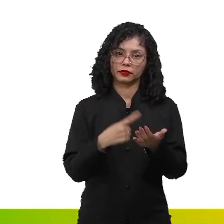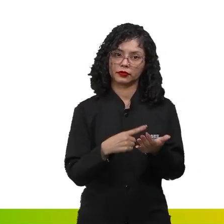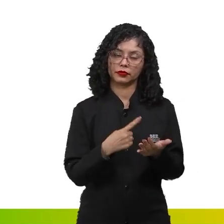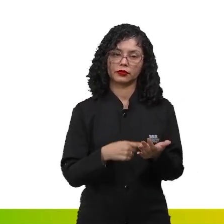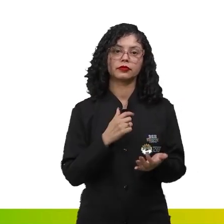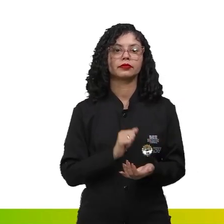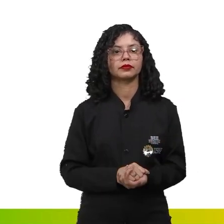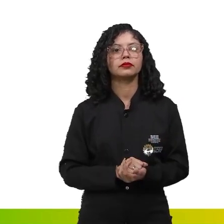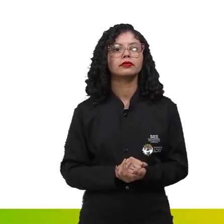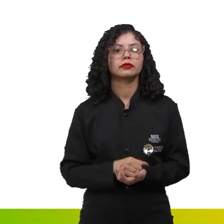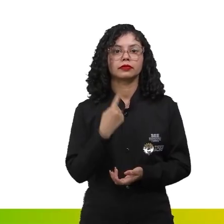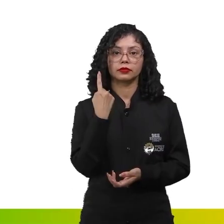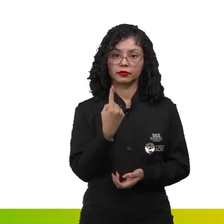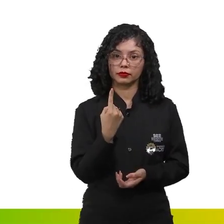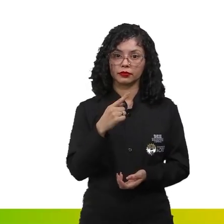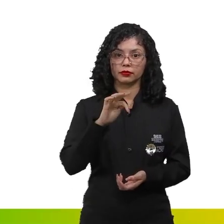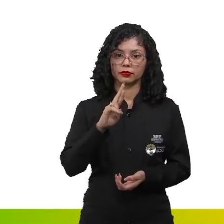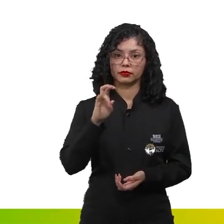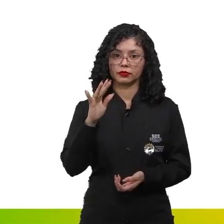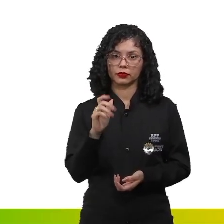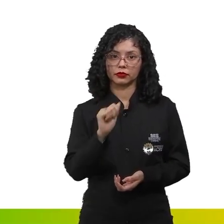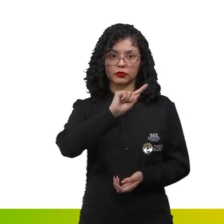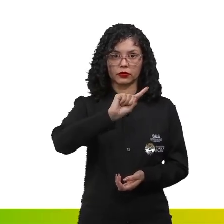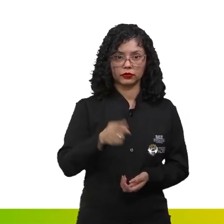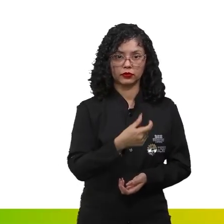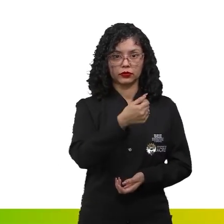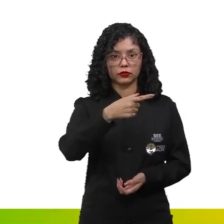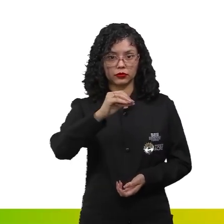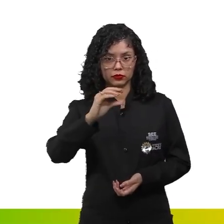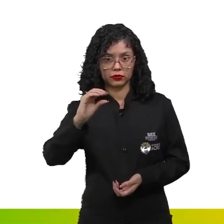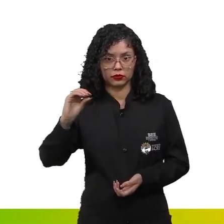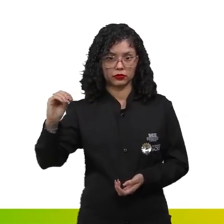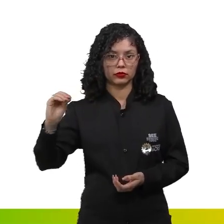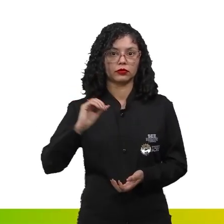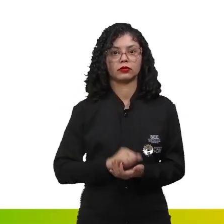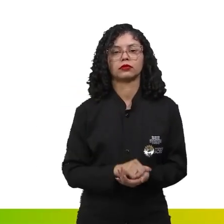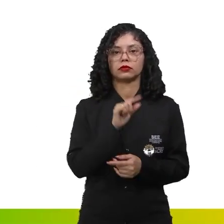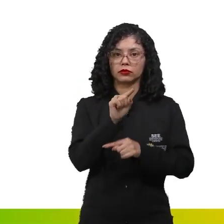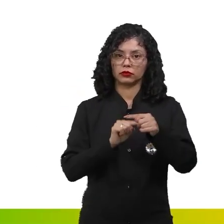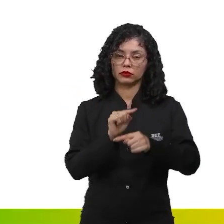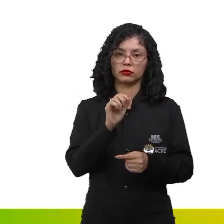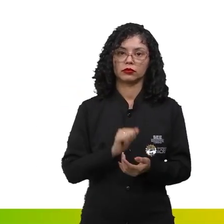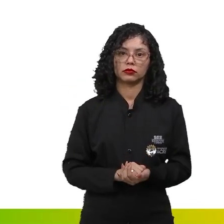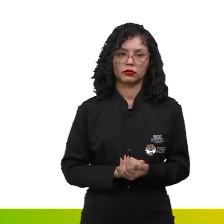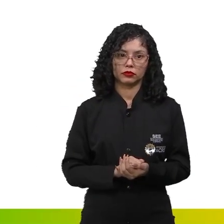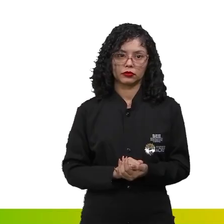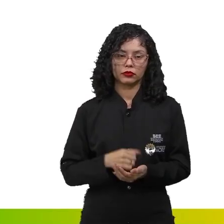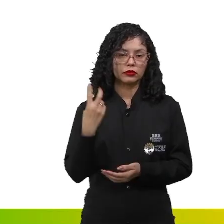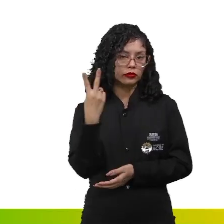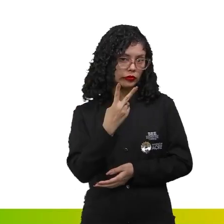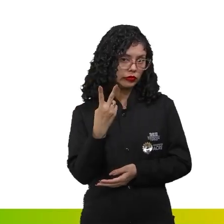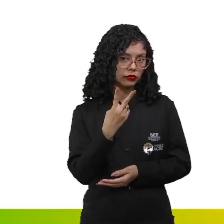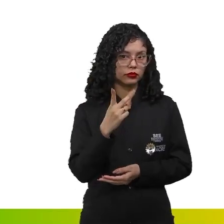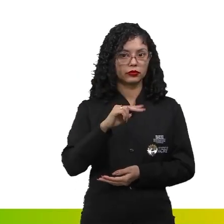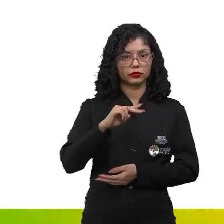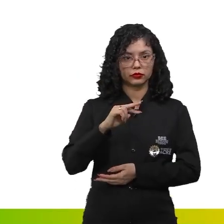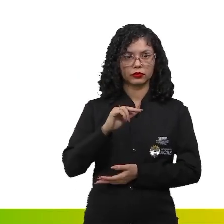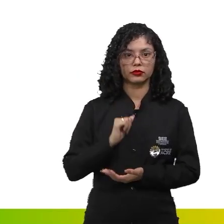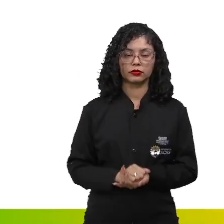Considere que uma herança de 1.200.000 será dividida entre dois